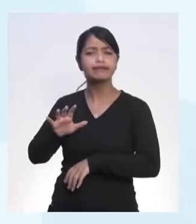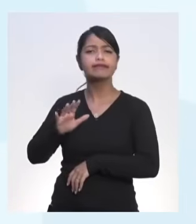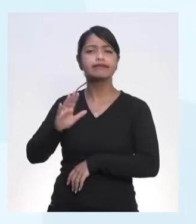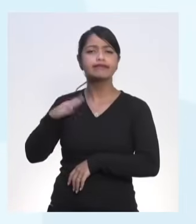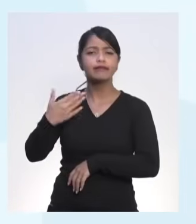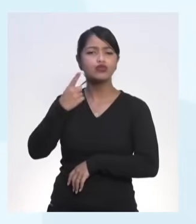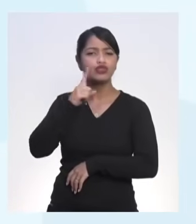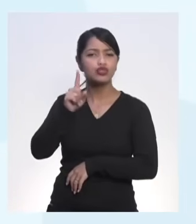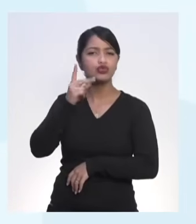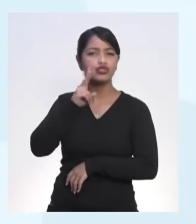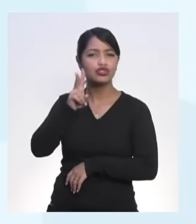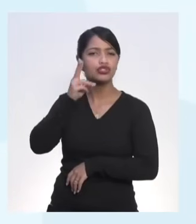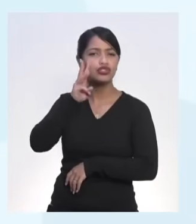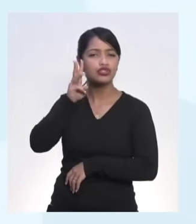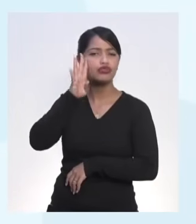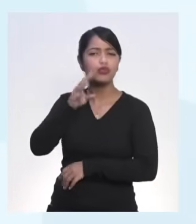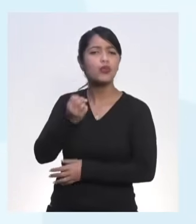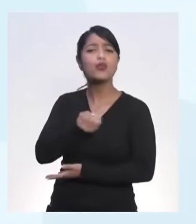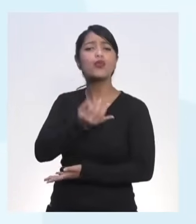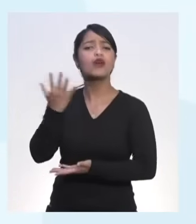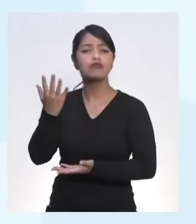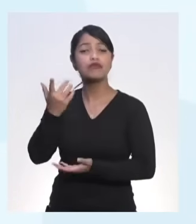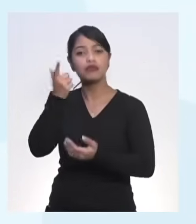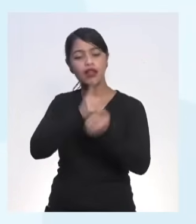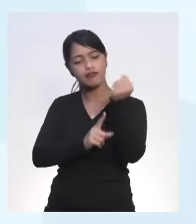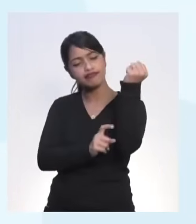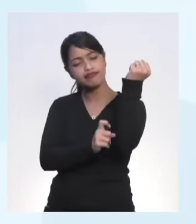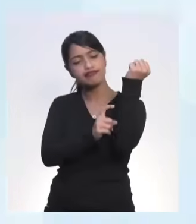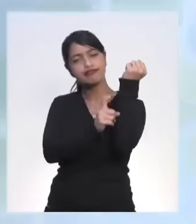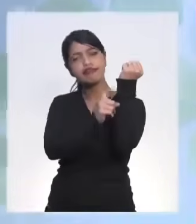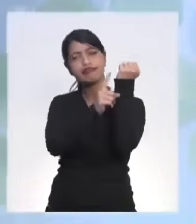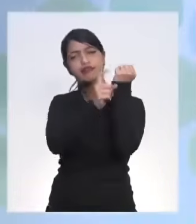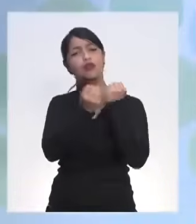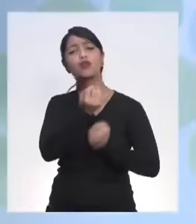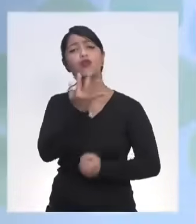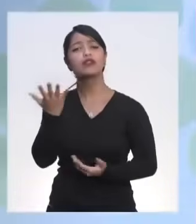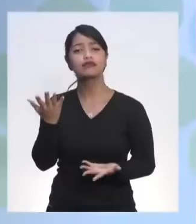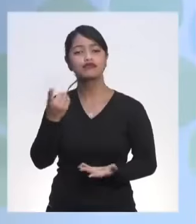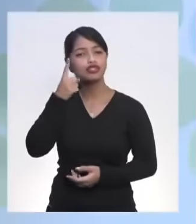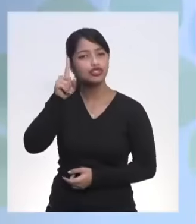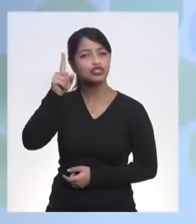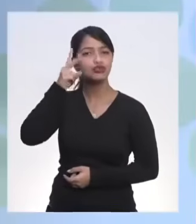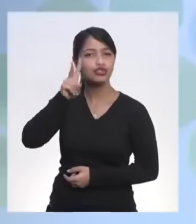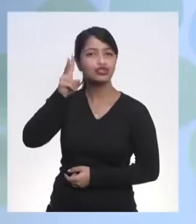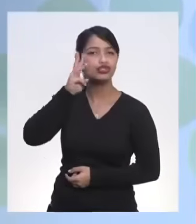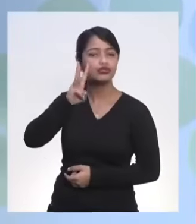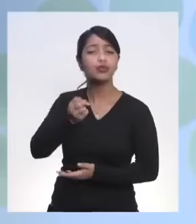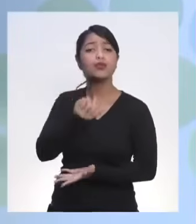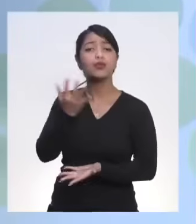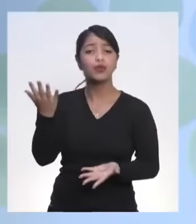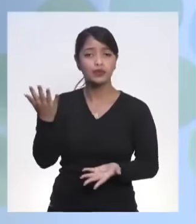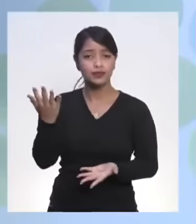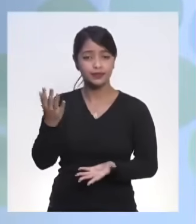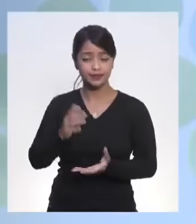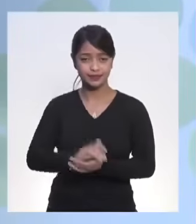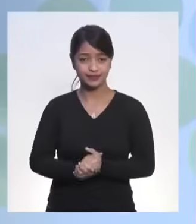minhoca, no caso aí, ela sairá do poço? Então, eu quero saber em quantos dias ela vai demorar para sair do poço. Então, ela sobe